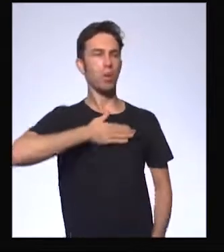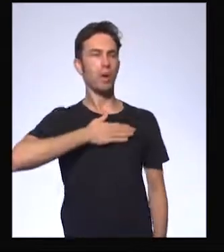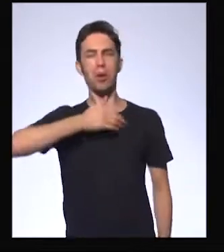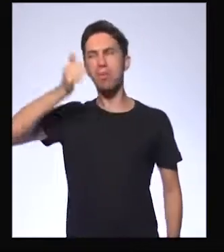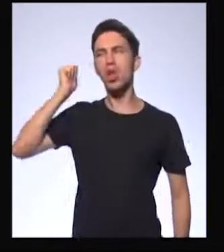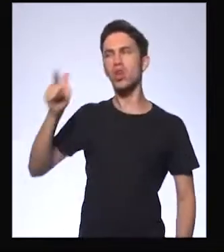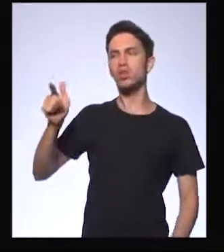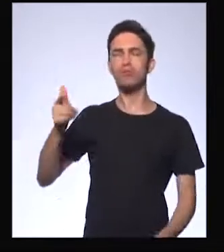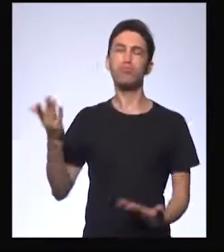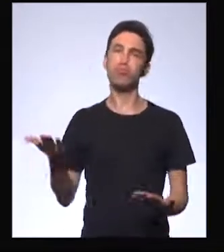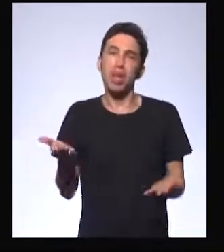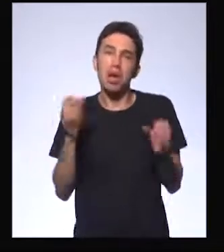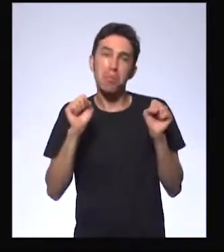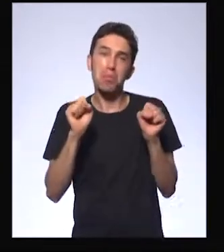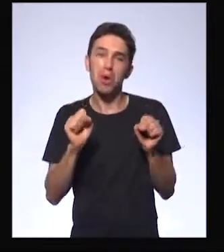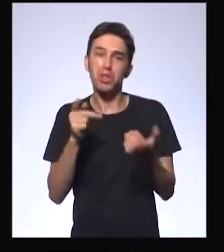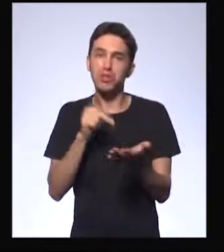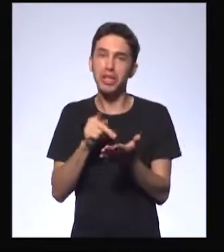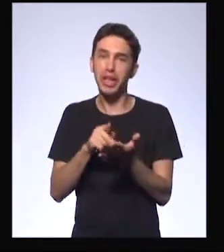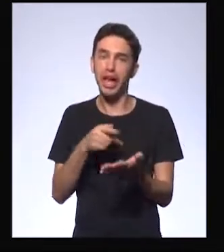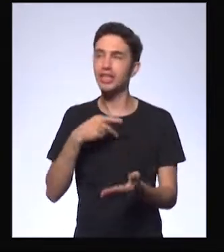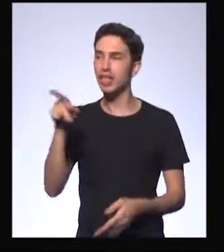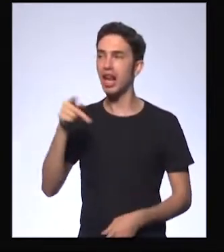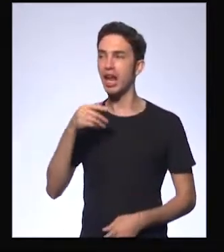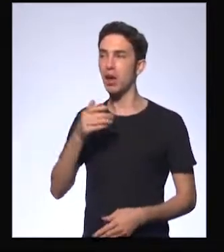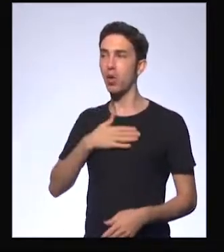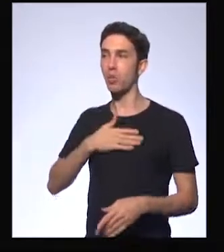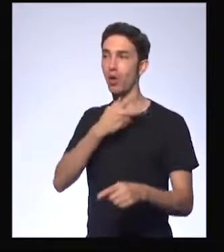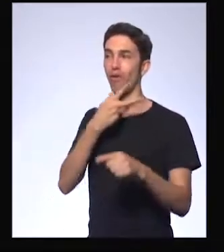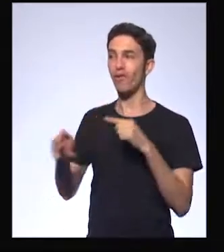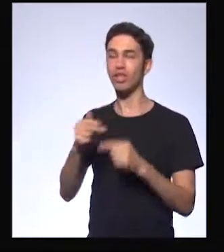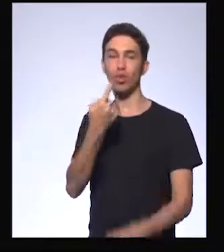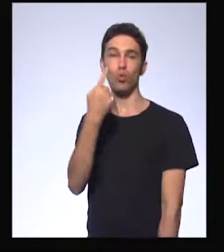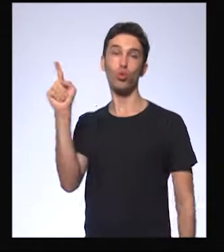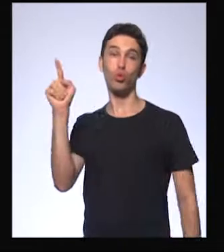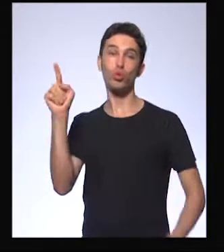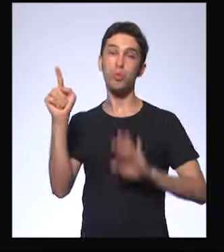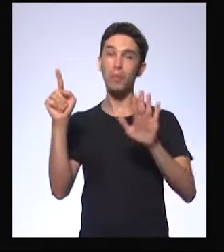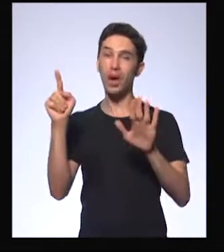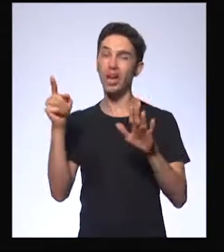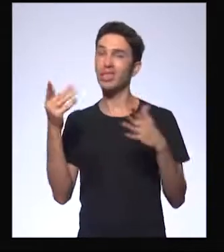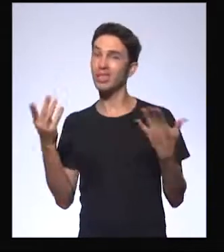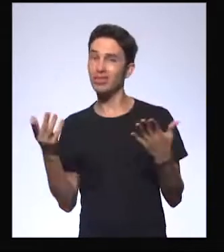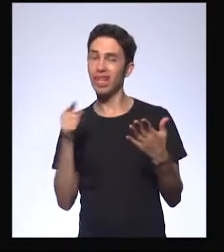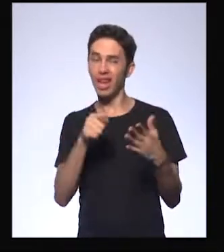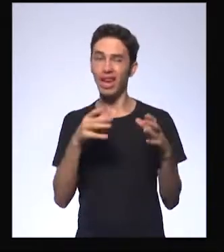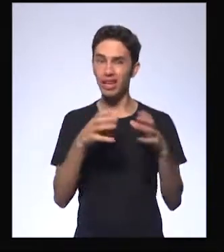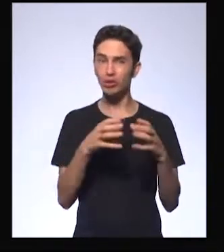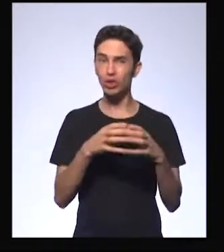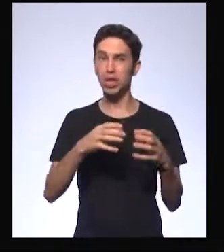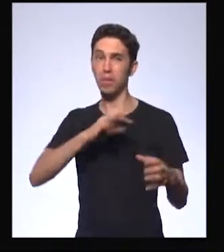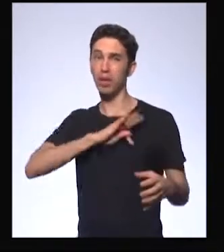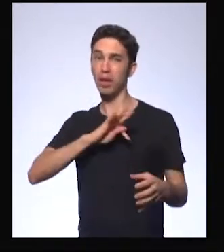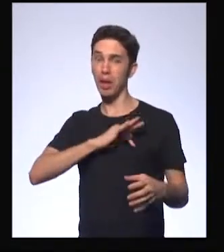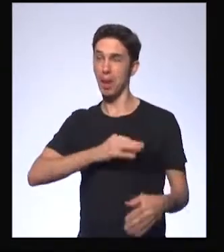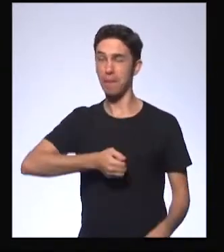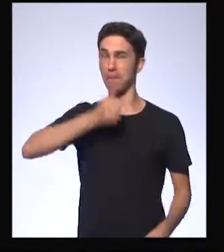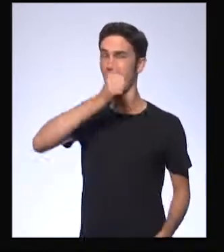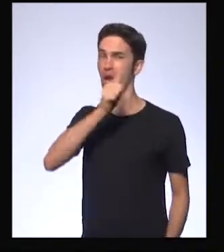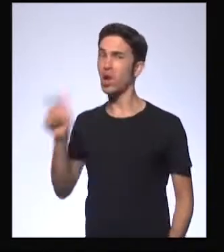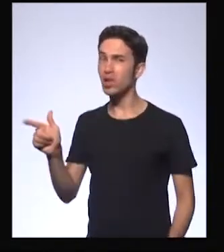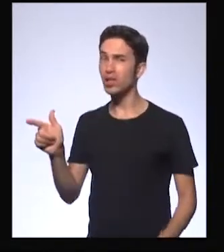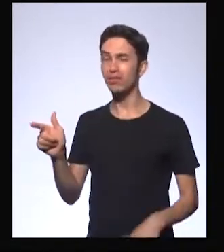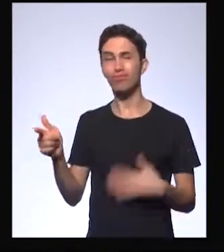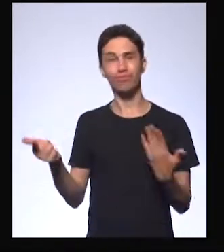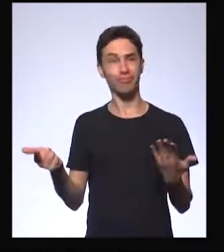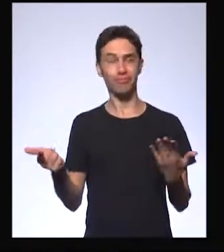uma verdade, que meu time possa ter ganho do seu no último jogo, mas não necessariamente é um fato que meu time é